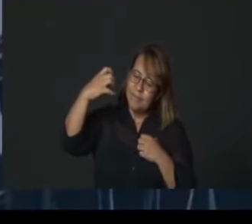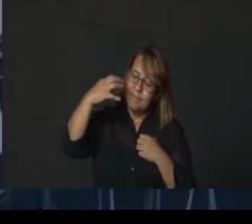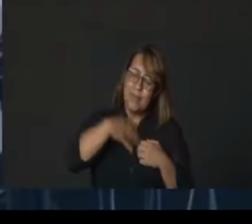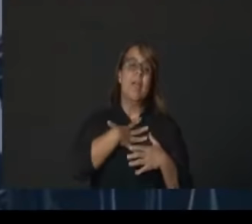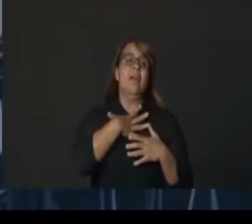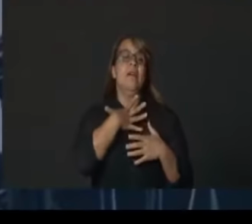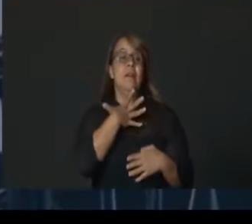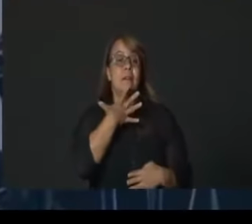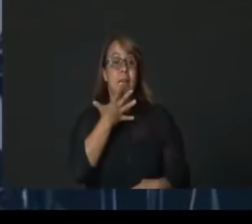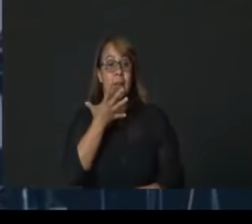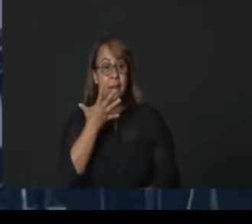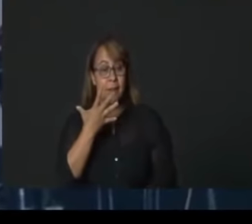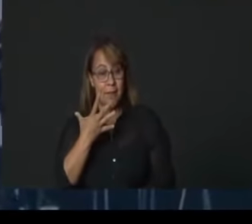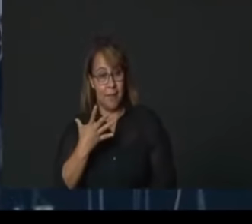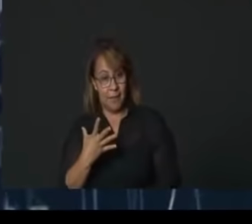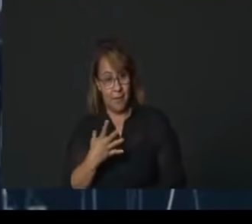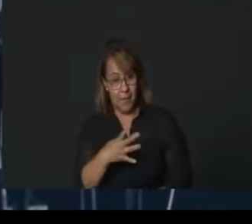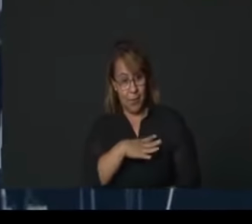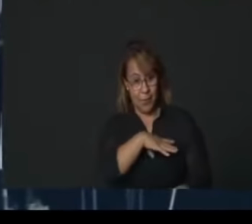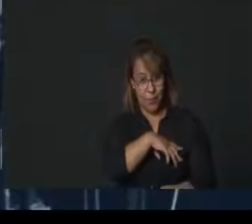Teu amor